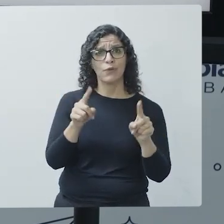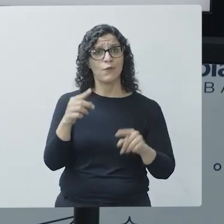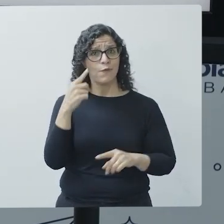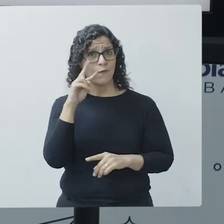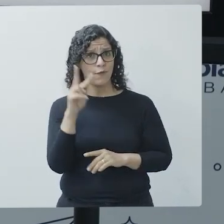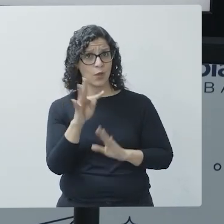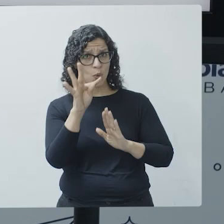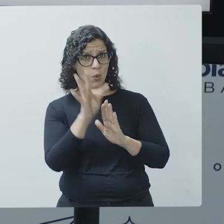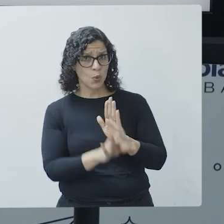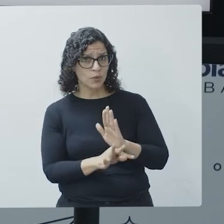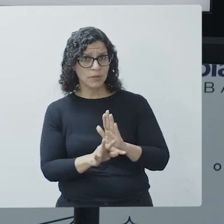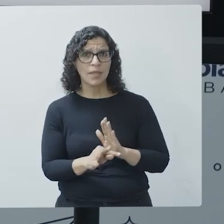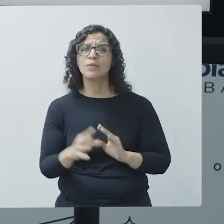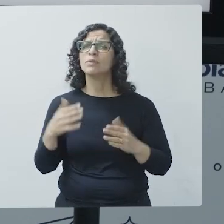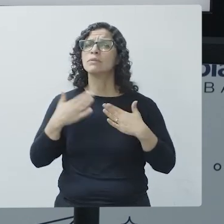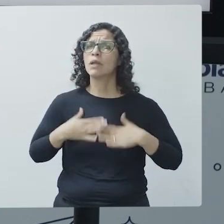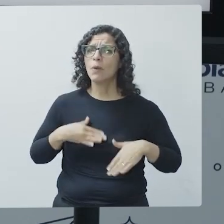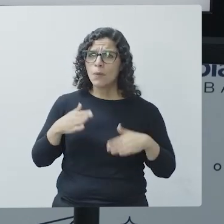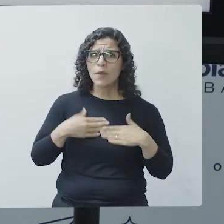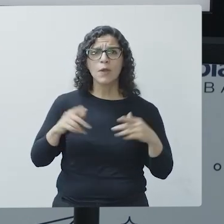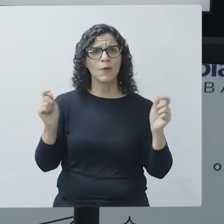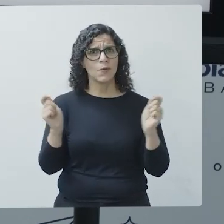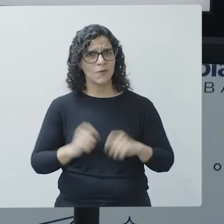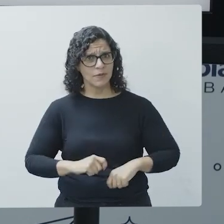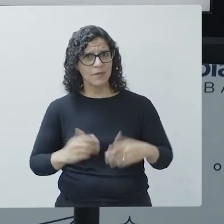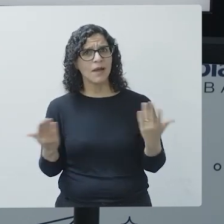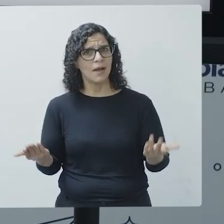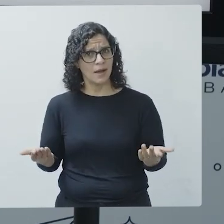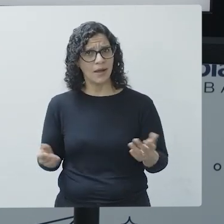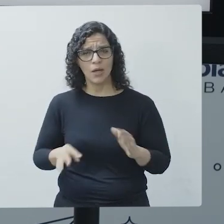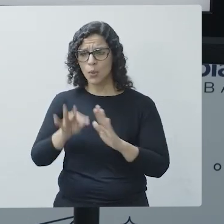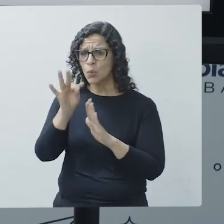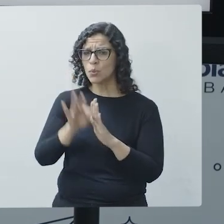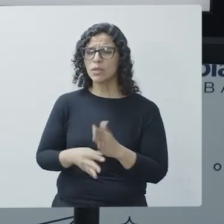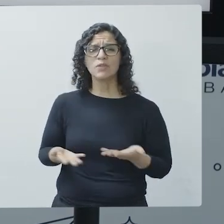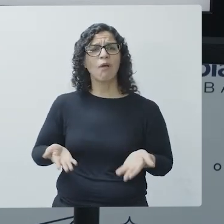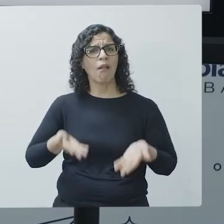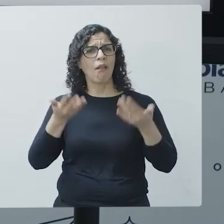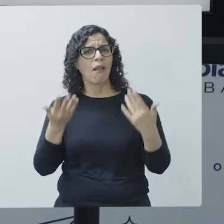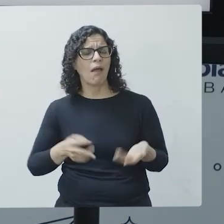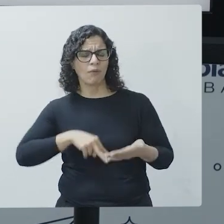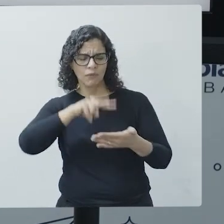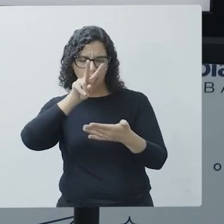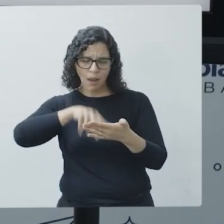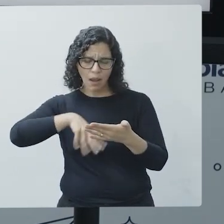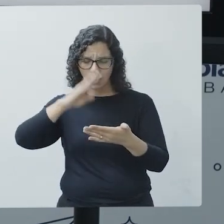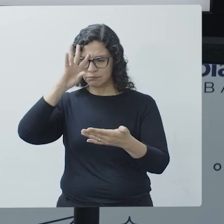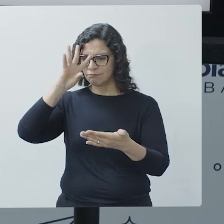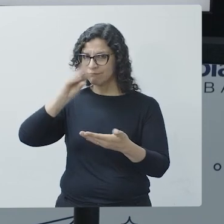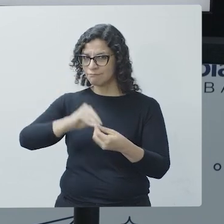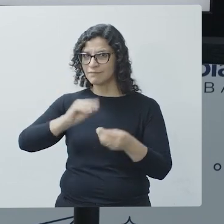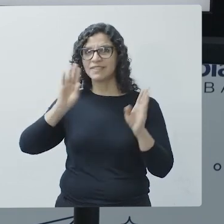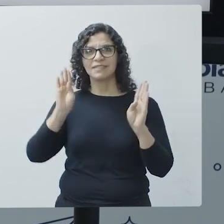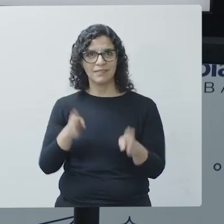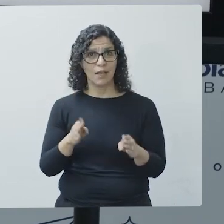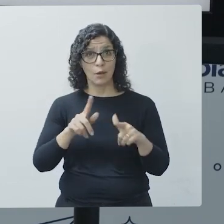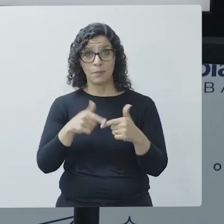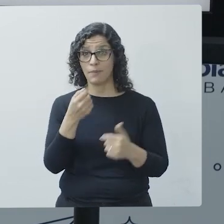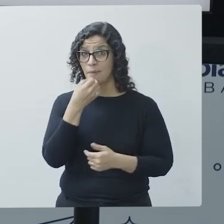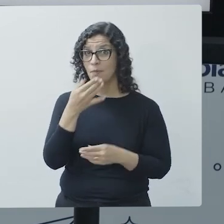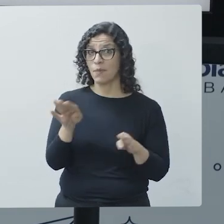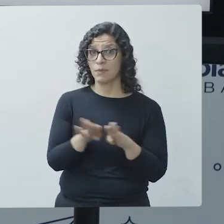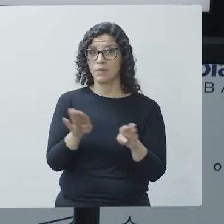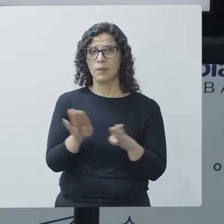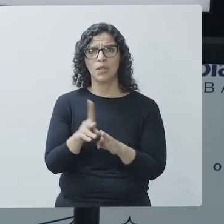esse texto é um texto bem tranquilo. É um texto bem suave, a gente consegue compreender. Então é bom a